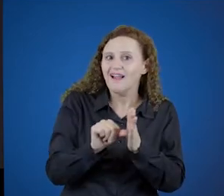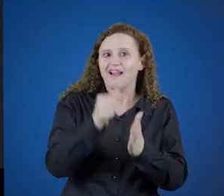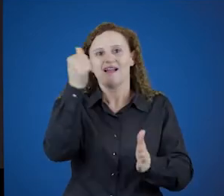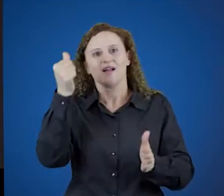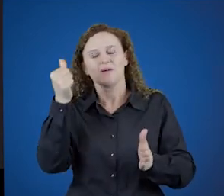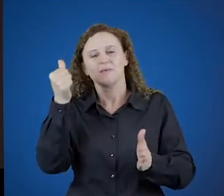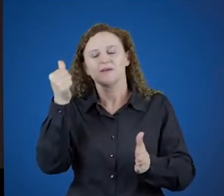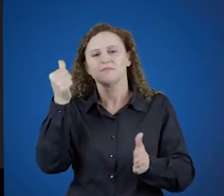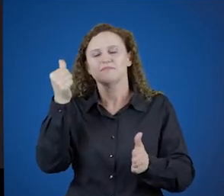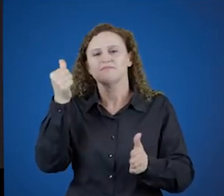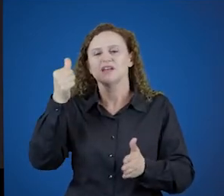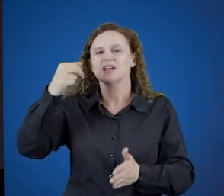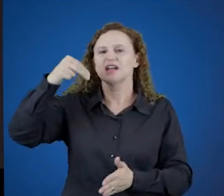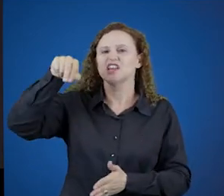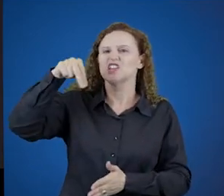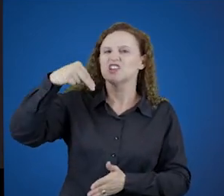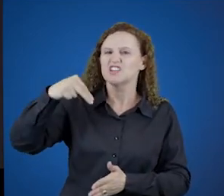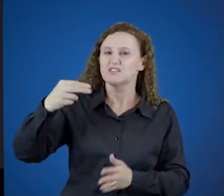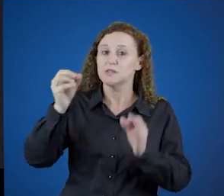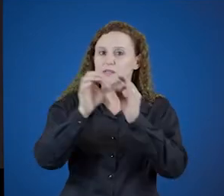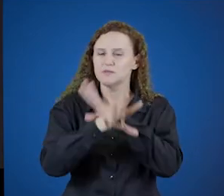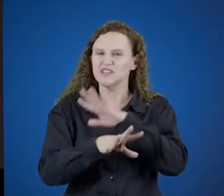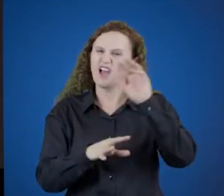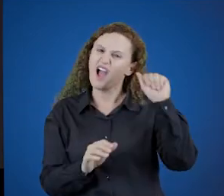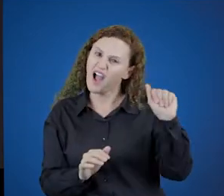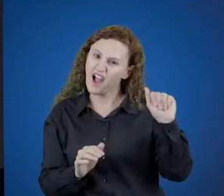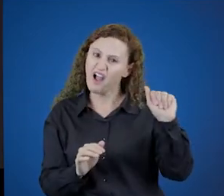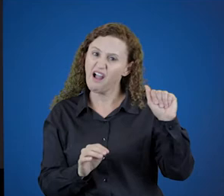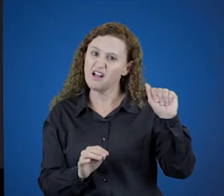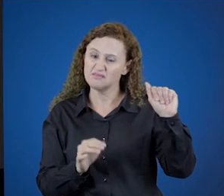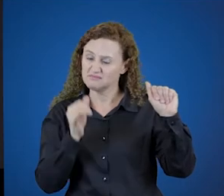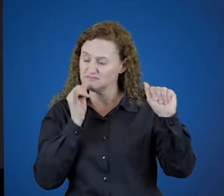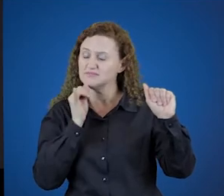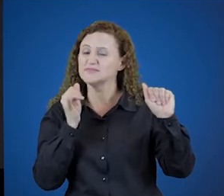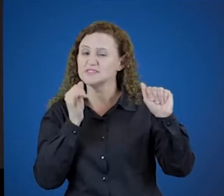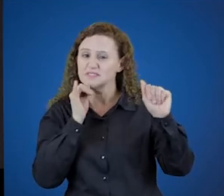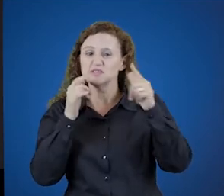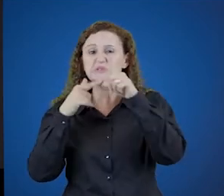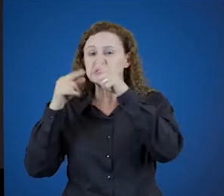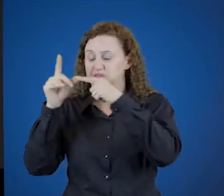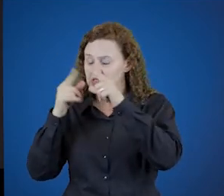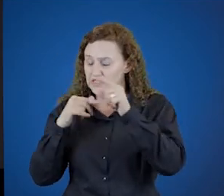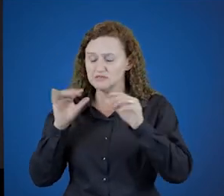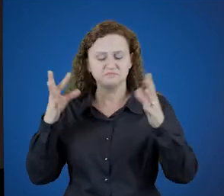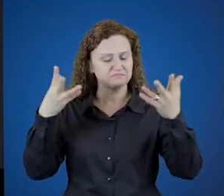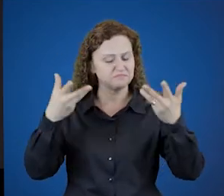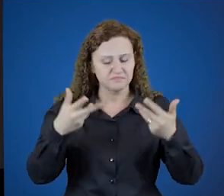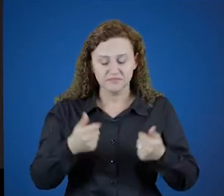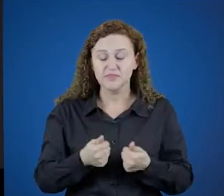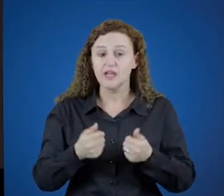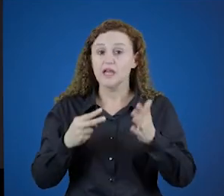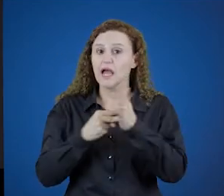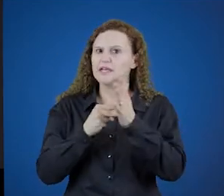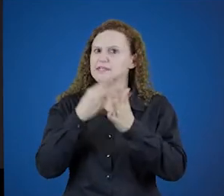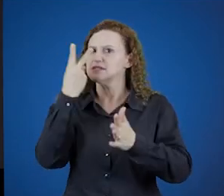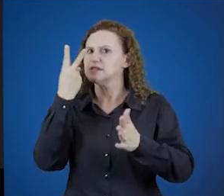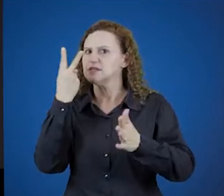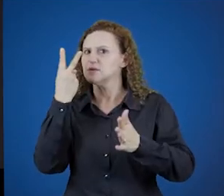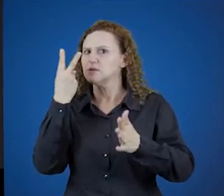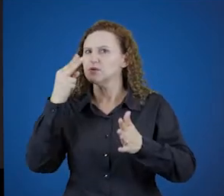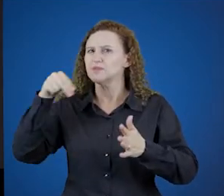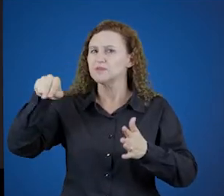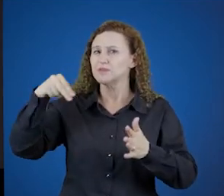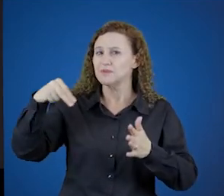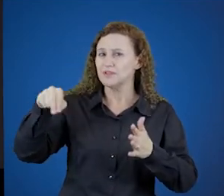todas as palavras no nominativo só terminam em ar no Estela Femme na catedral imensa na